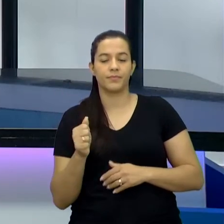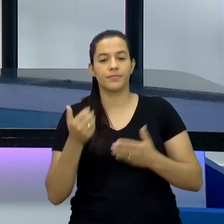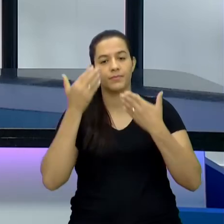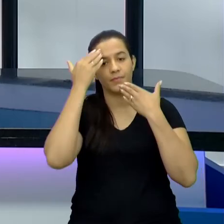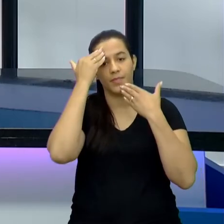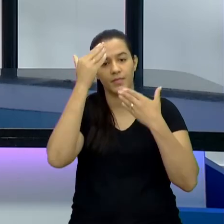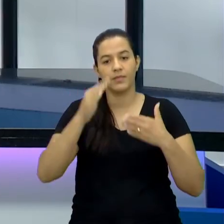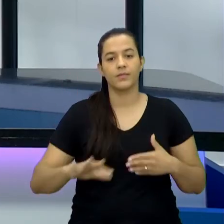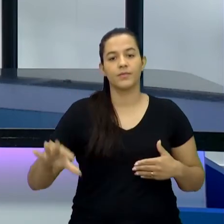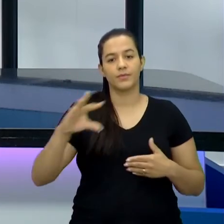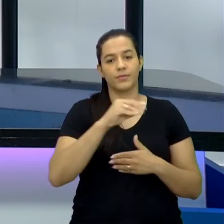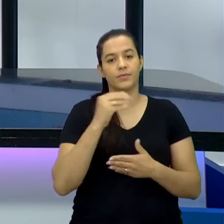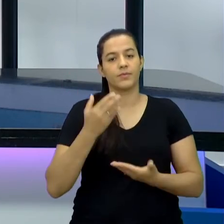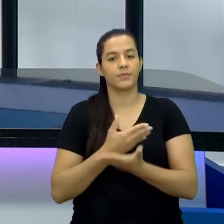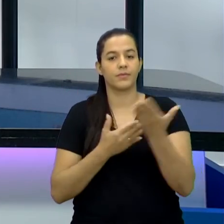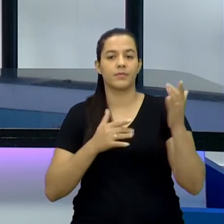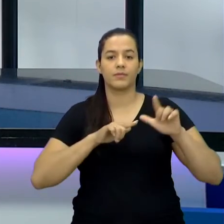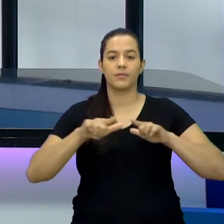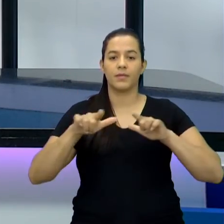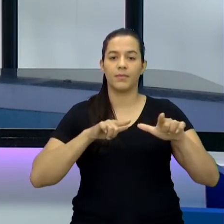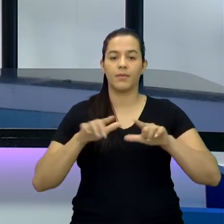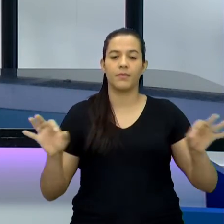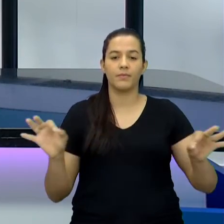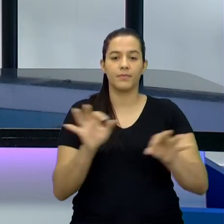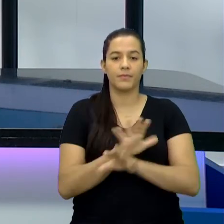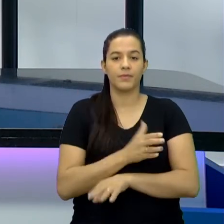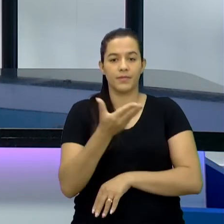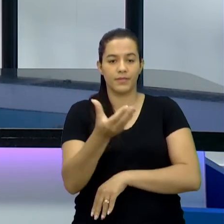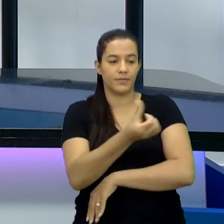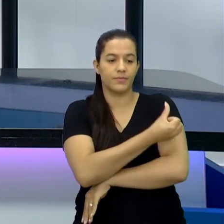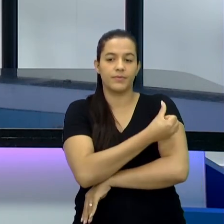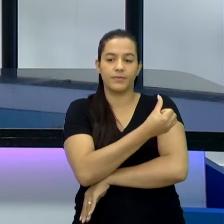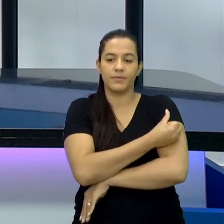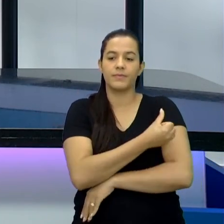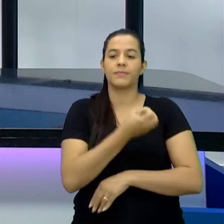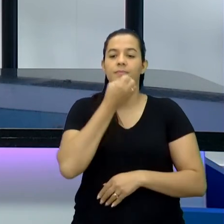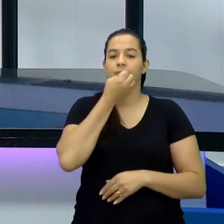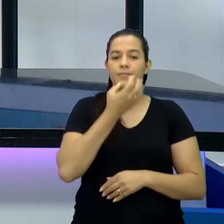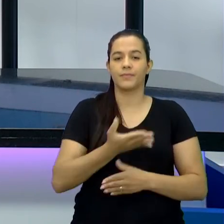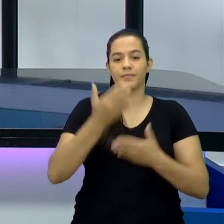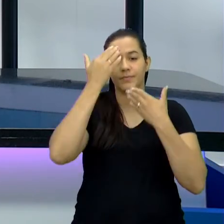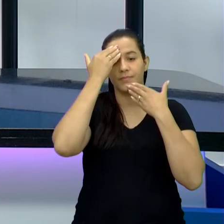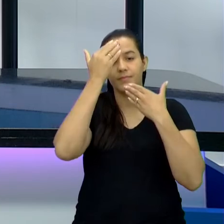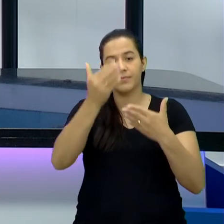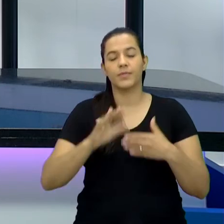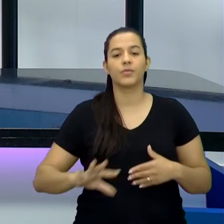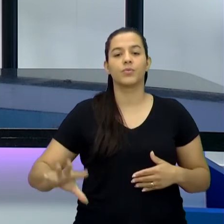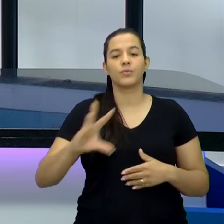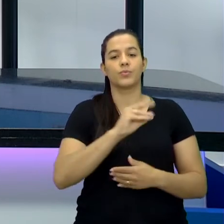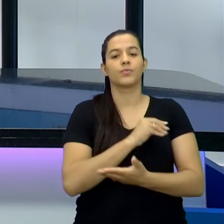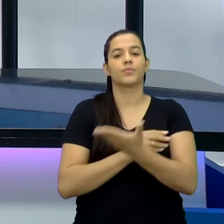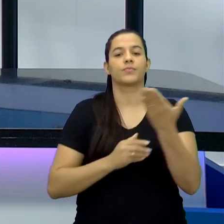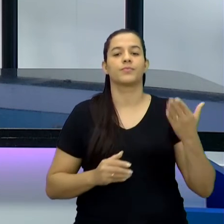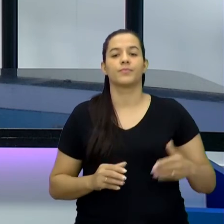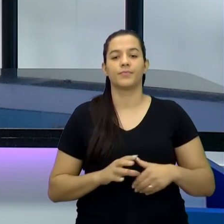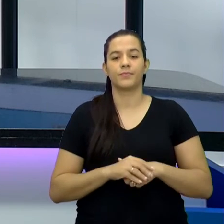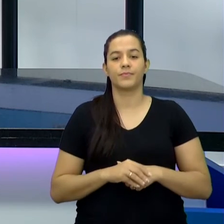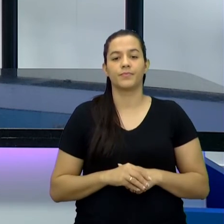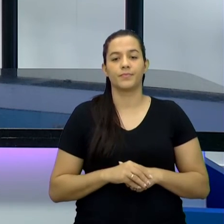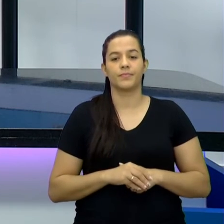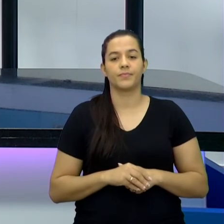imensamente aí por esse trabalho realizado, professora que é do sexto ano, então muito obrigada